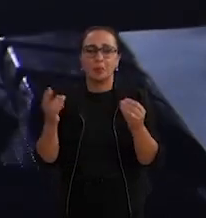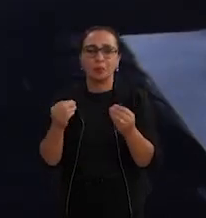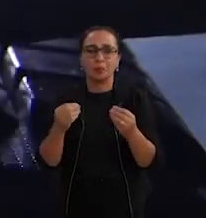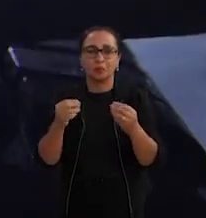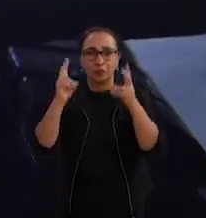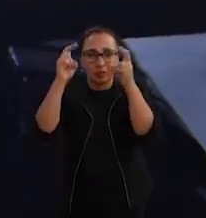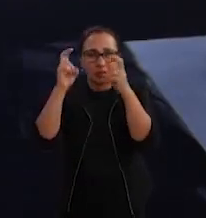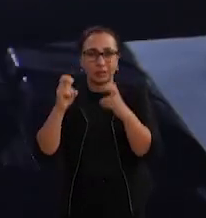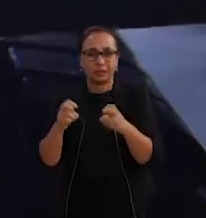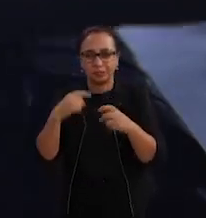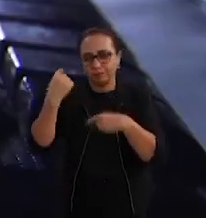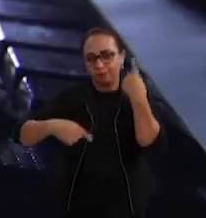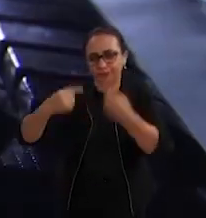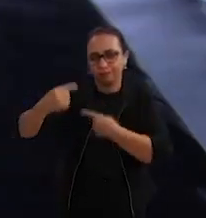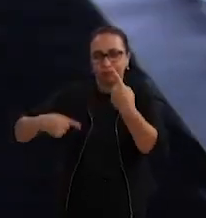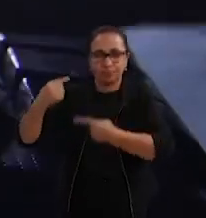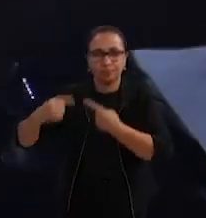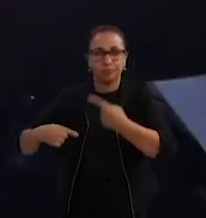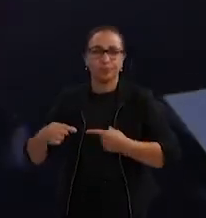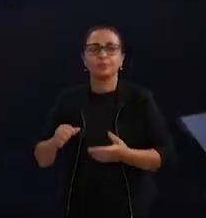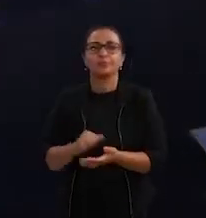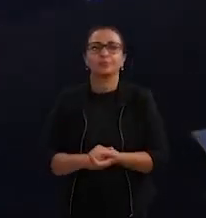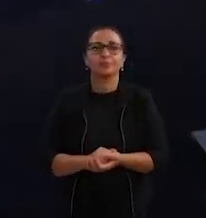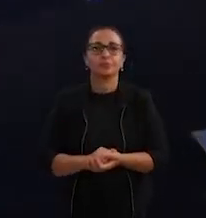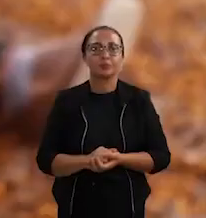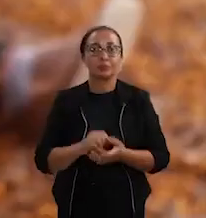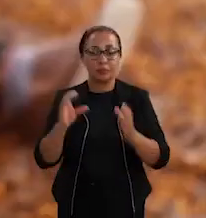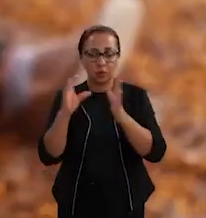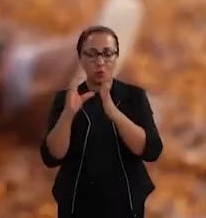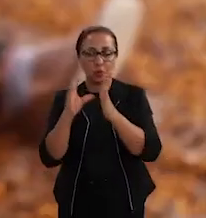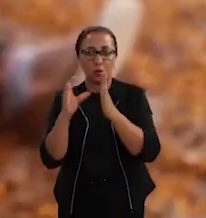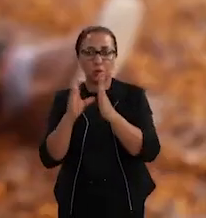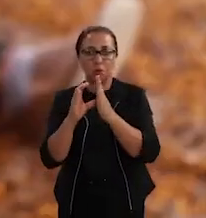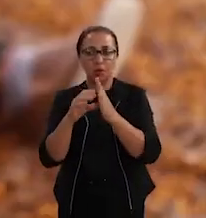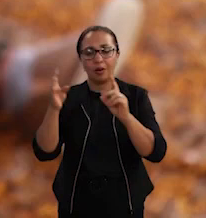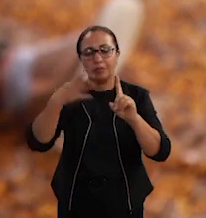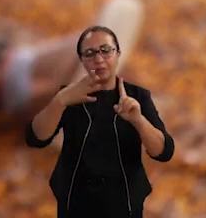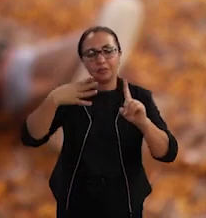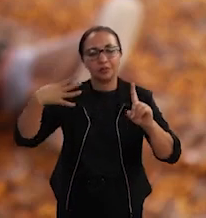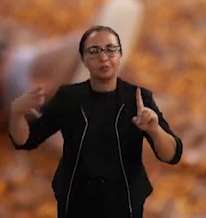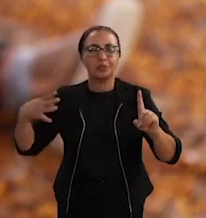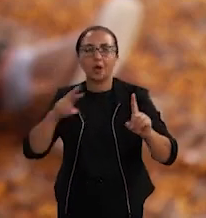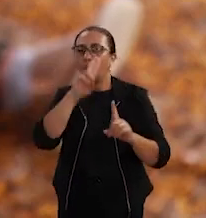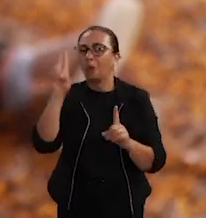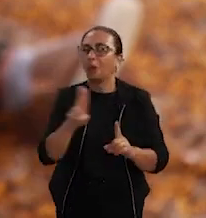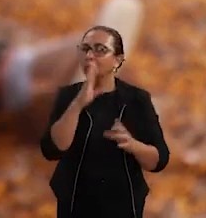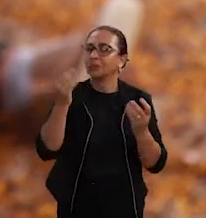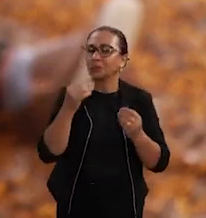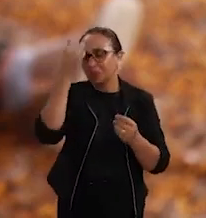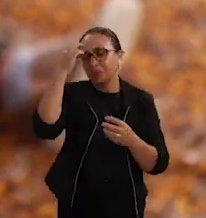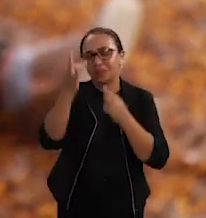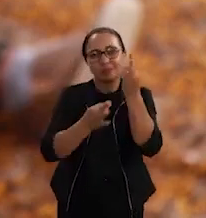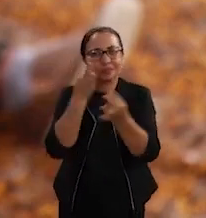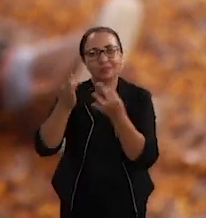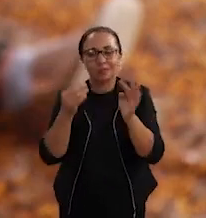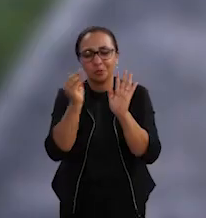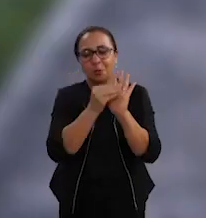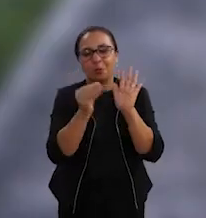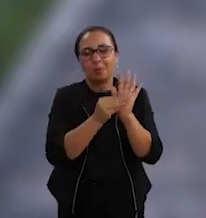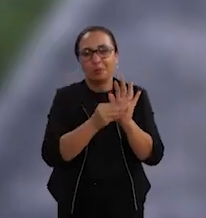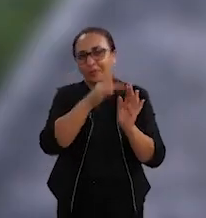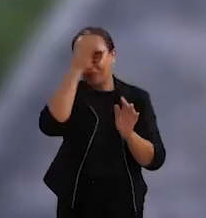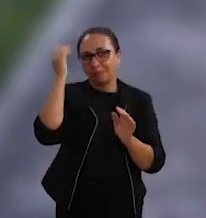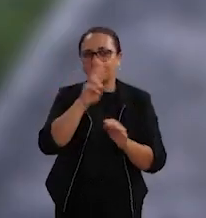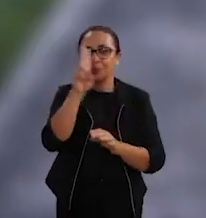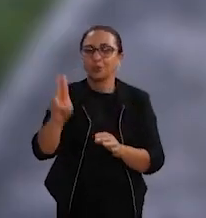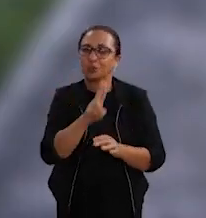tem muito assunto sendo discutido e a comunidade LGBT usa bastante disso para tratar de suas